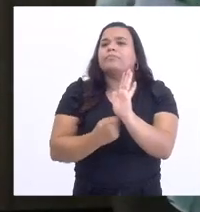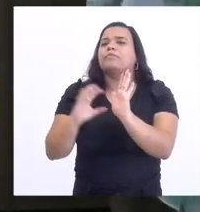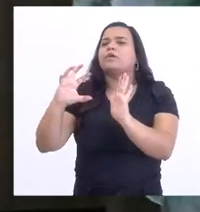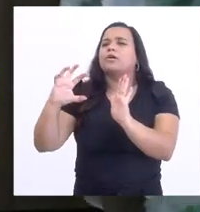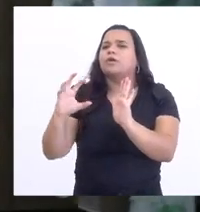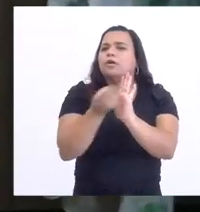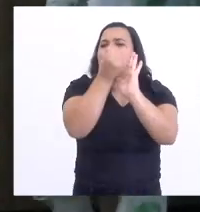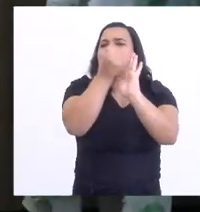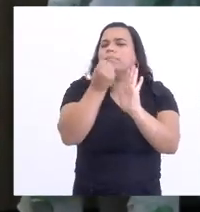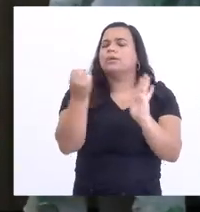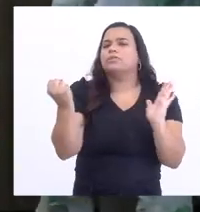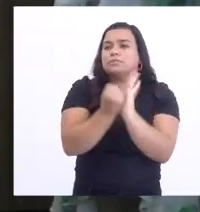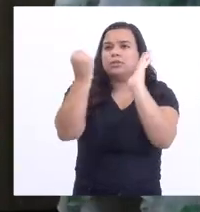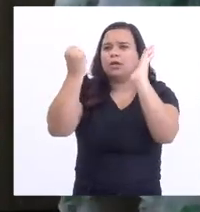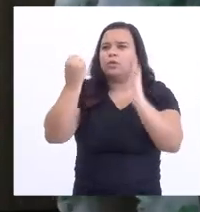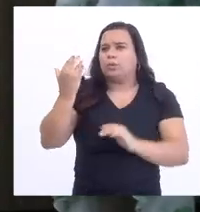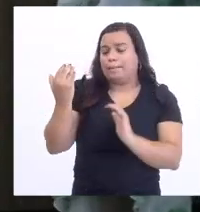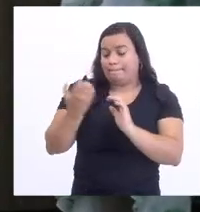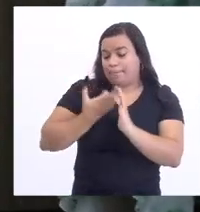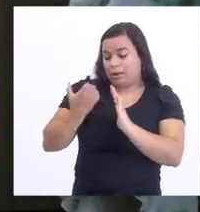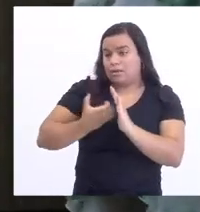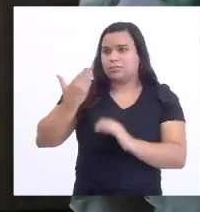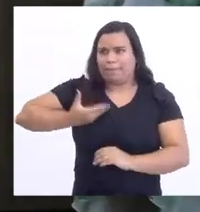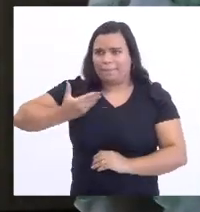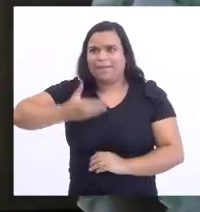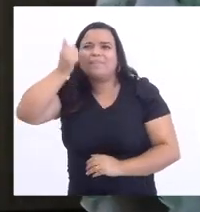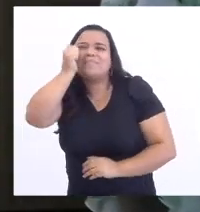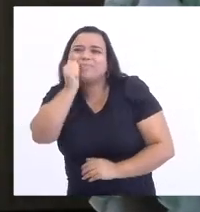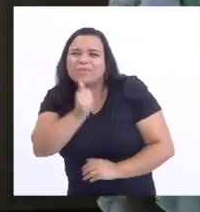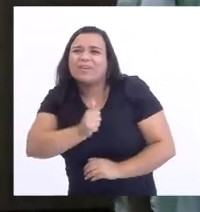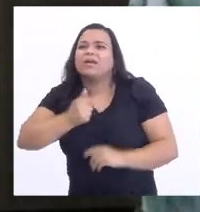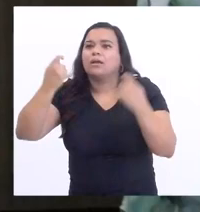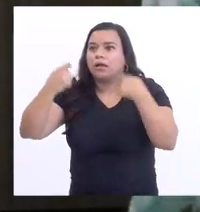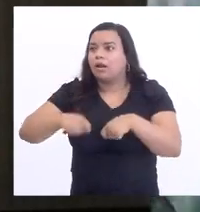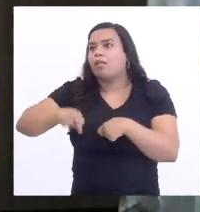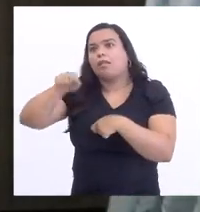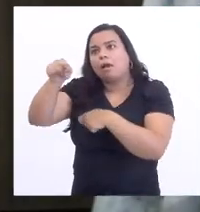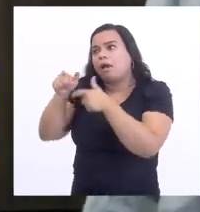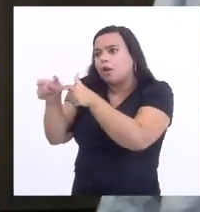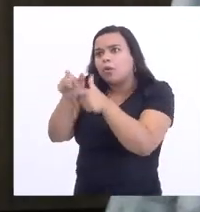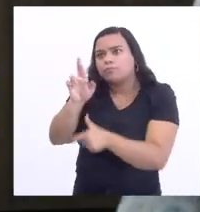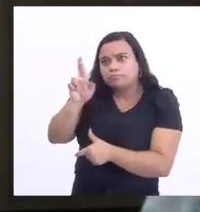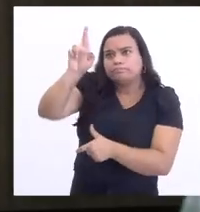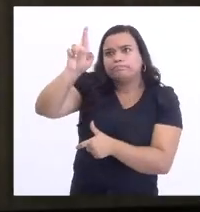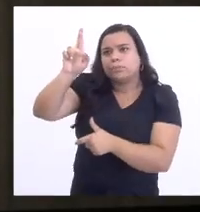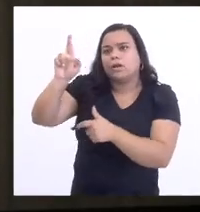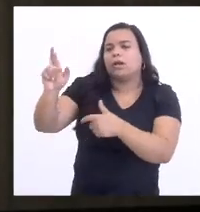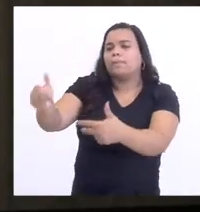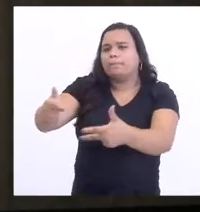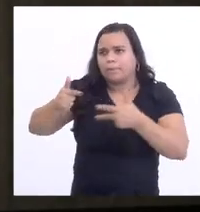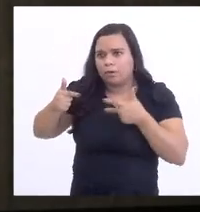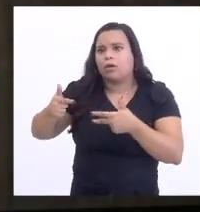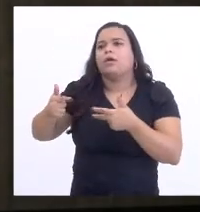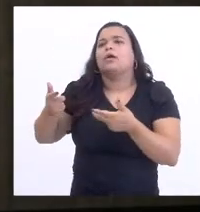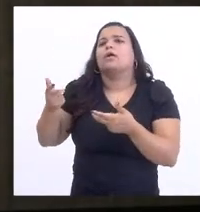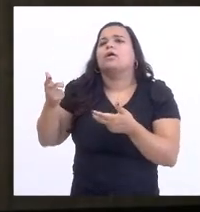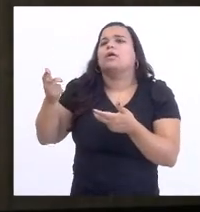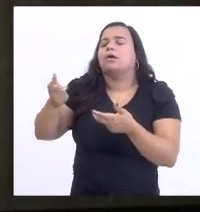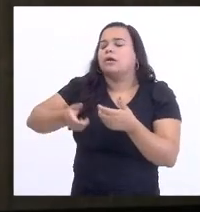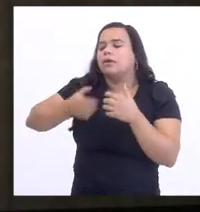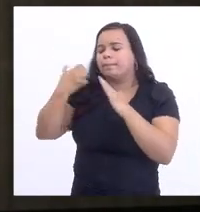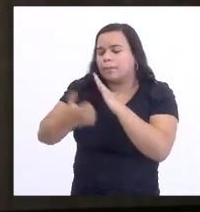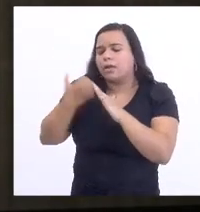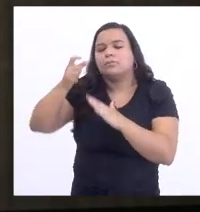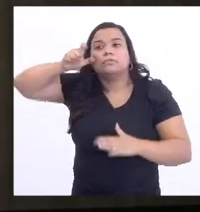do selo Empresa Amiga da Mulher deverá ser requerida ao órgão competente do Poder Executivo pela empresa interessada mediante a